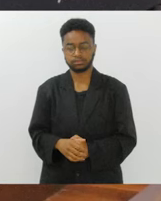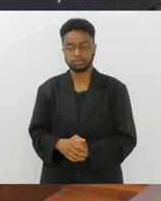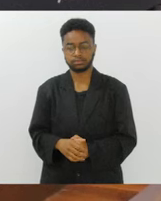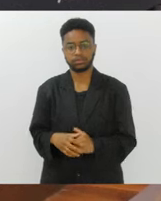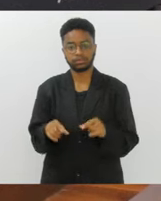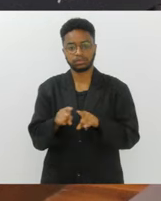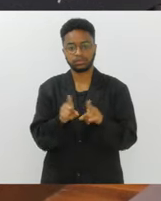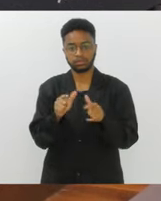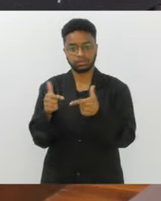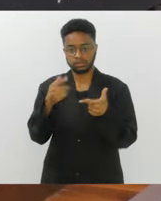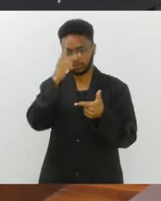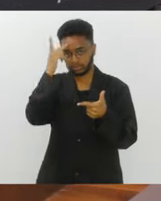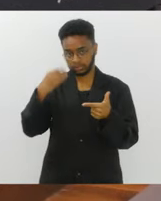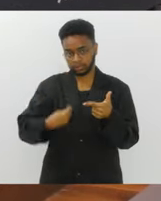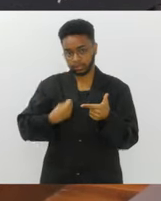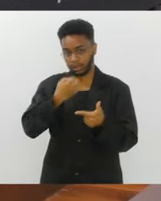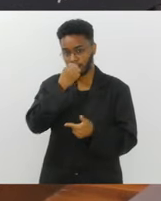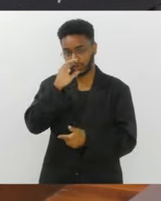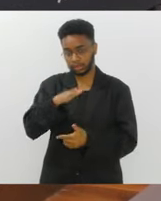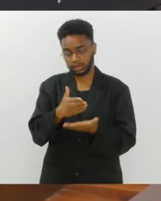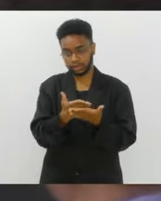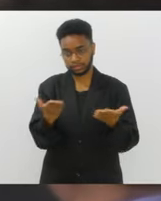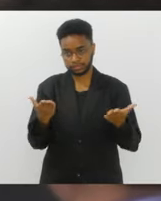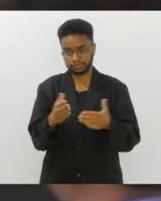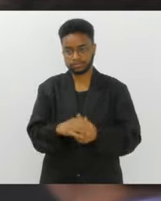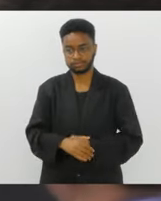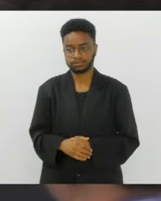demais presentes, boa tarde a todos.